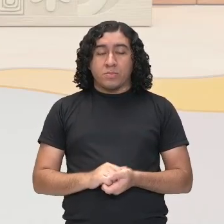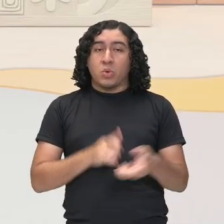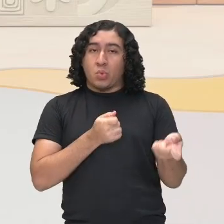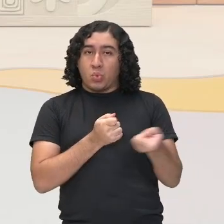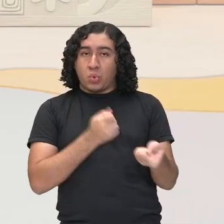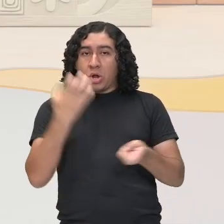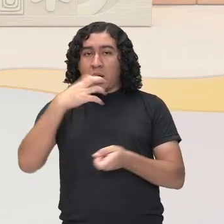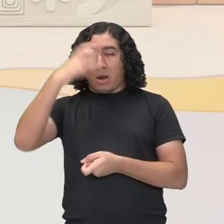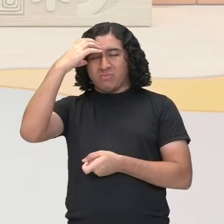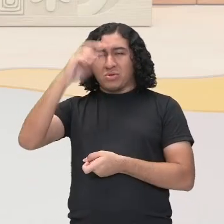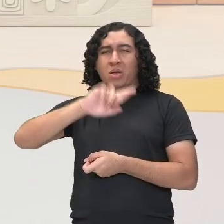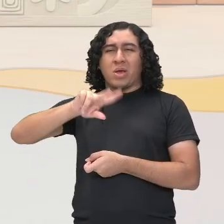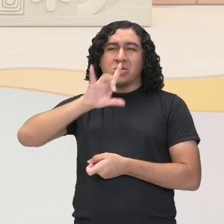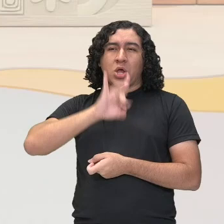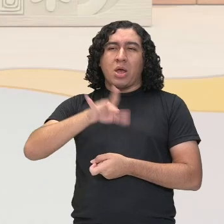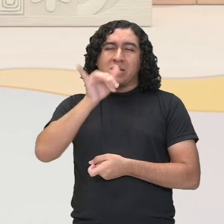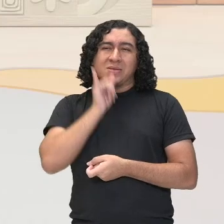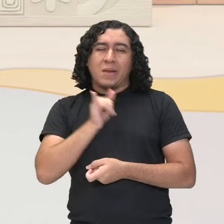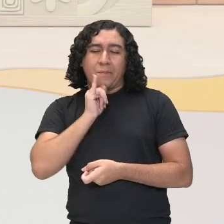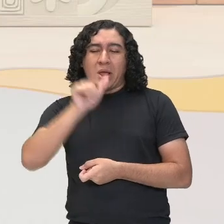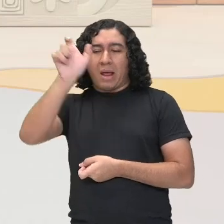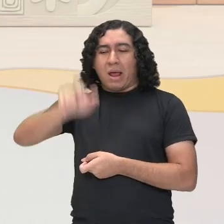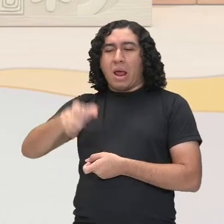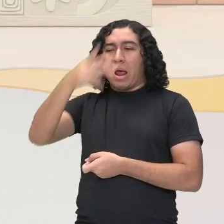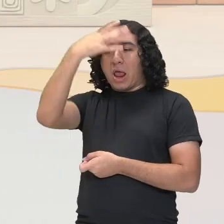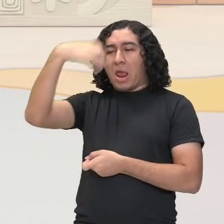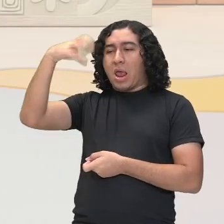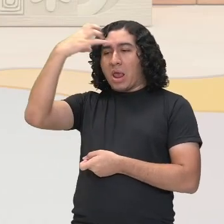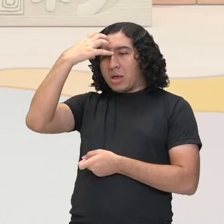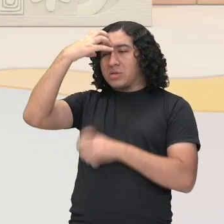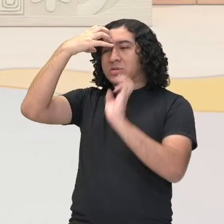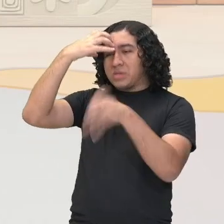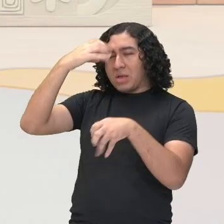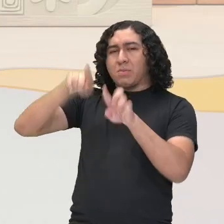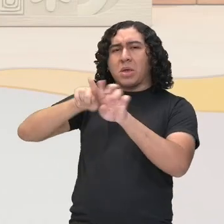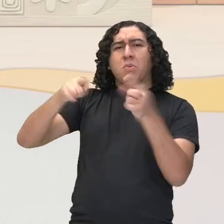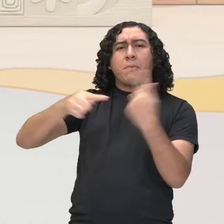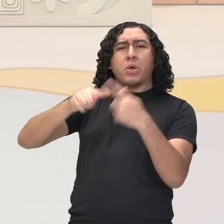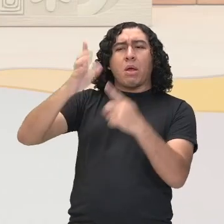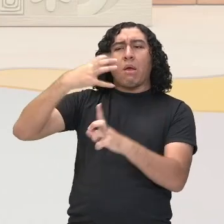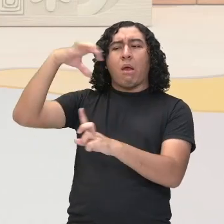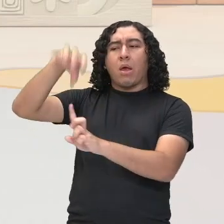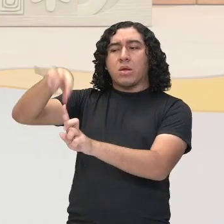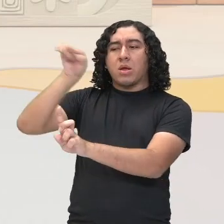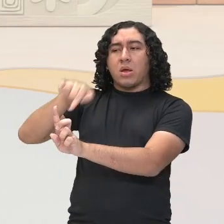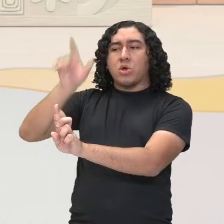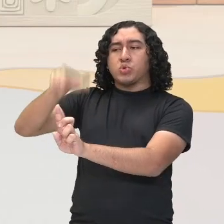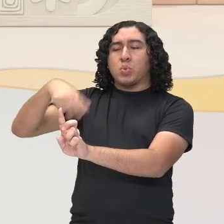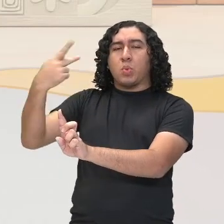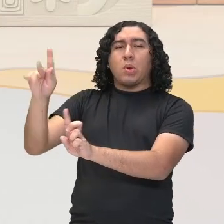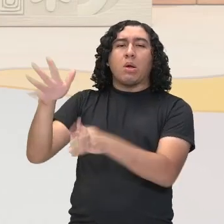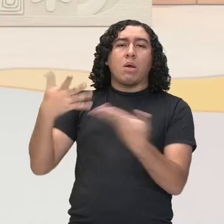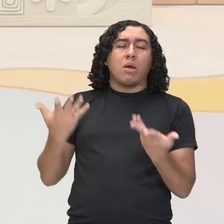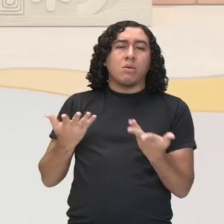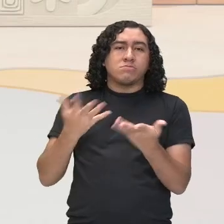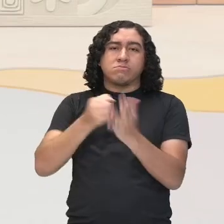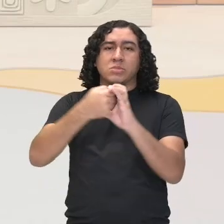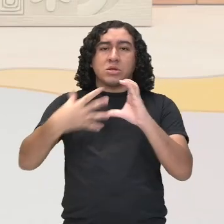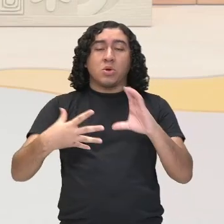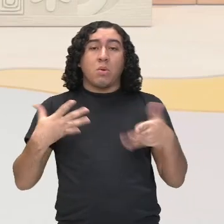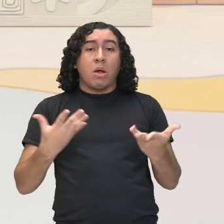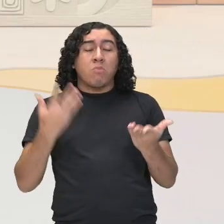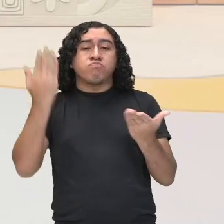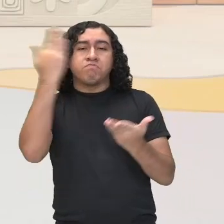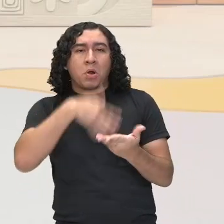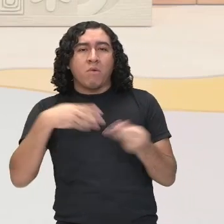Não era só dizer que aquela pessoa era um rei. Por que ele estava sendo rei? Qual era a característica, qual era a teoria, o que